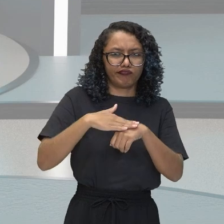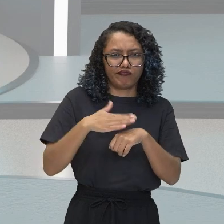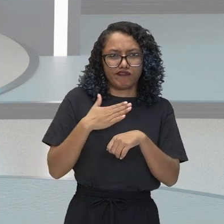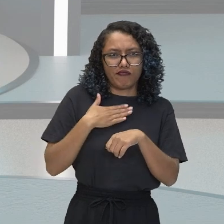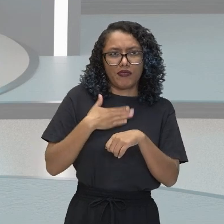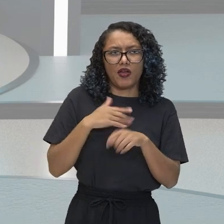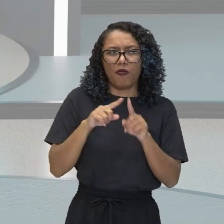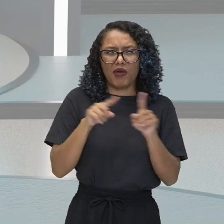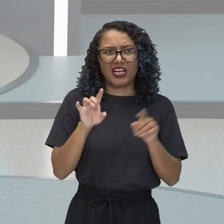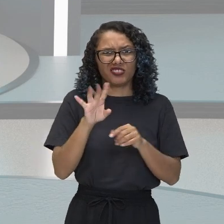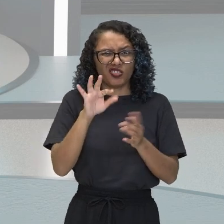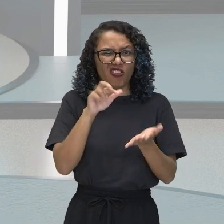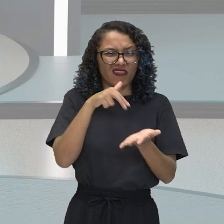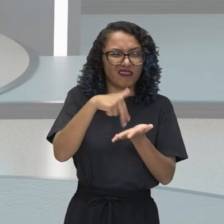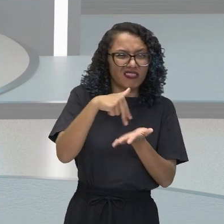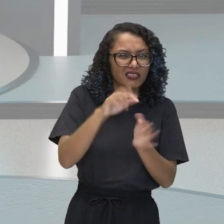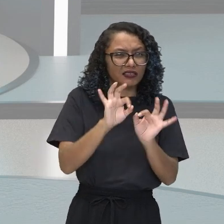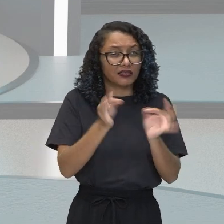só dança.